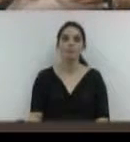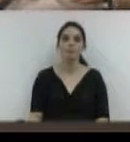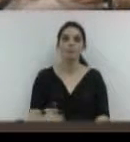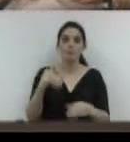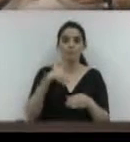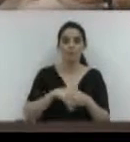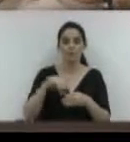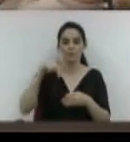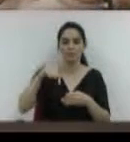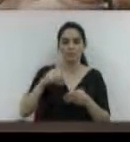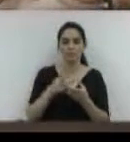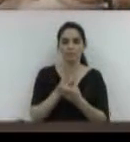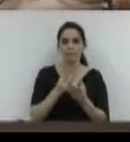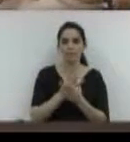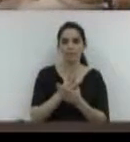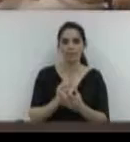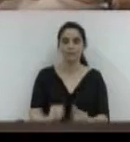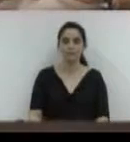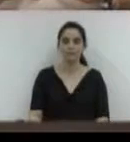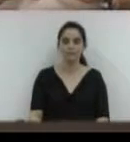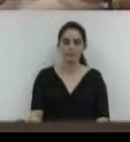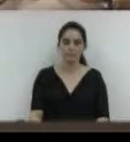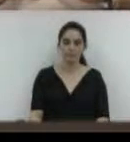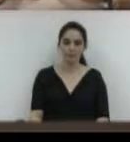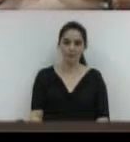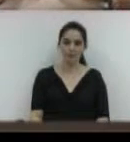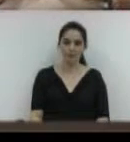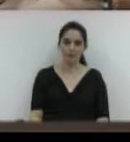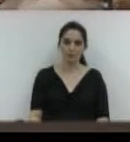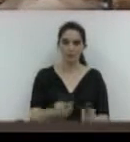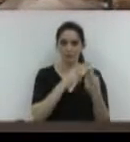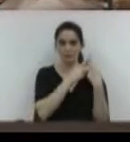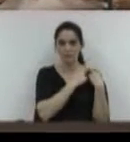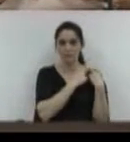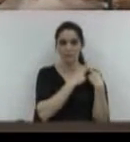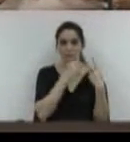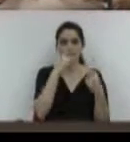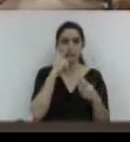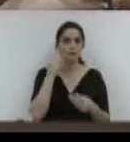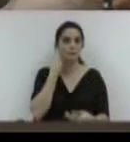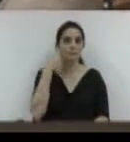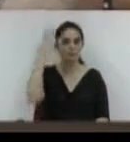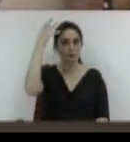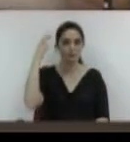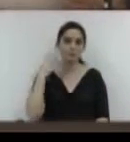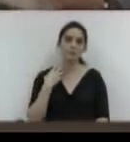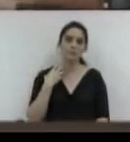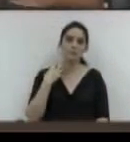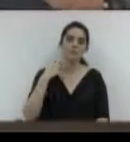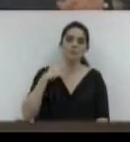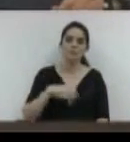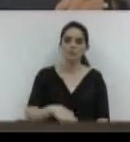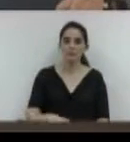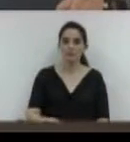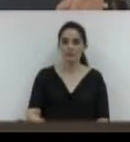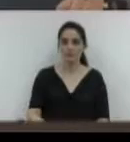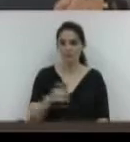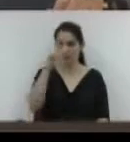Autor do projeto é a mesa diretora dos vereadores Newton César dos Santos, Lubogo, Sidney Pascotto e José Eduardo Monteiro